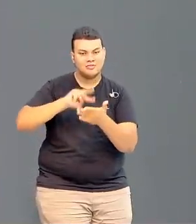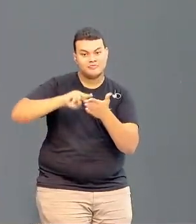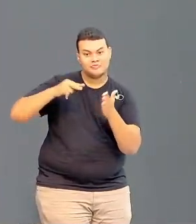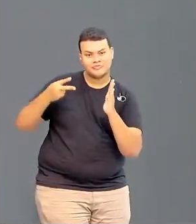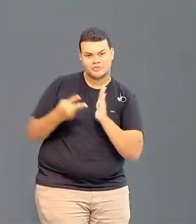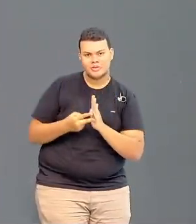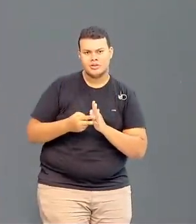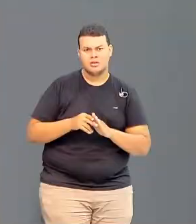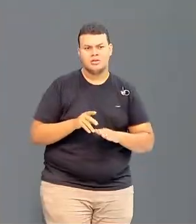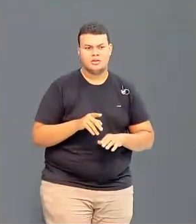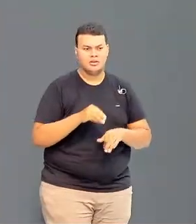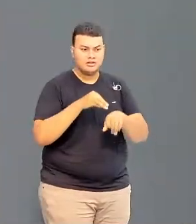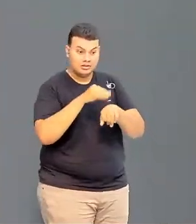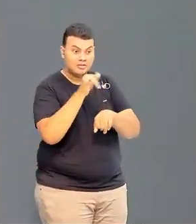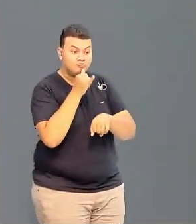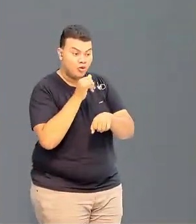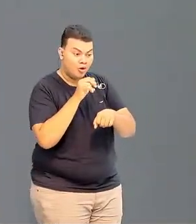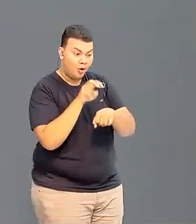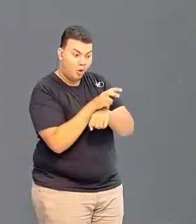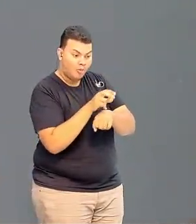Foi isso mesmo que Deus disse para você?